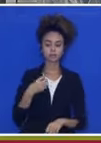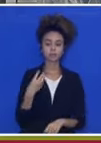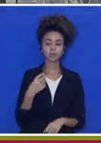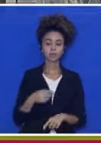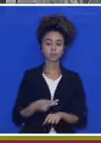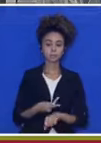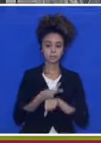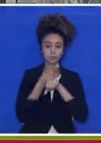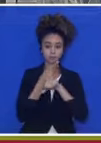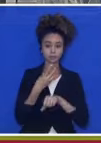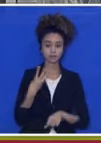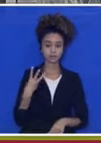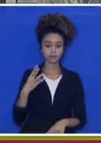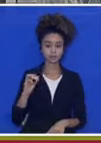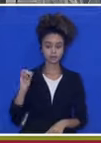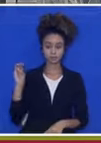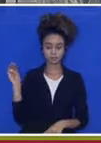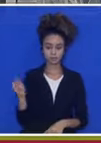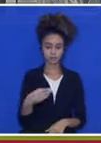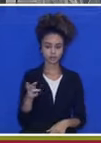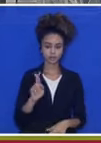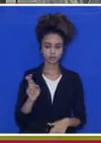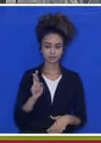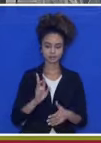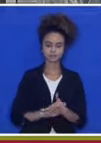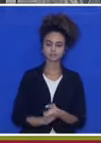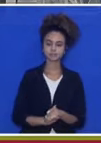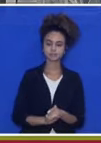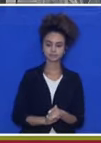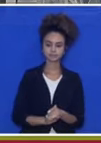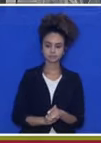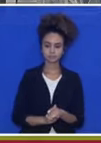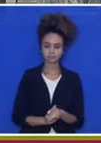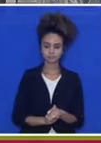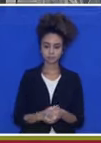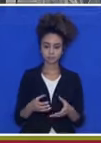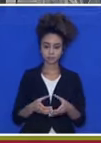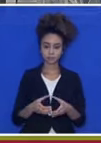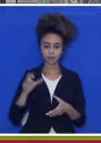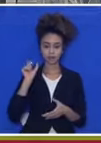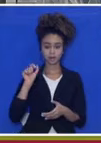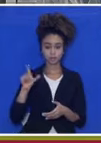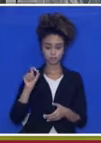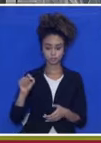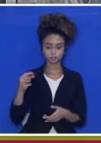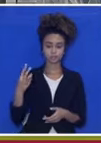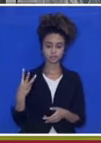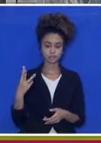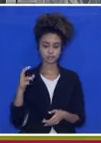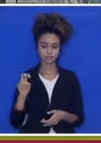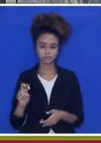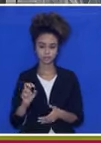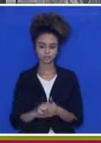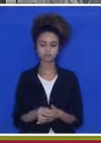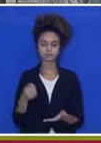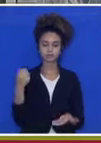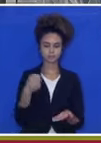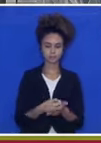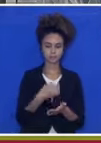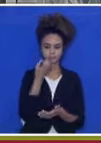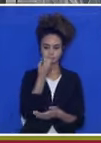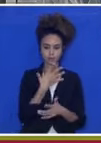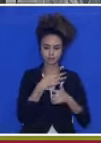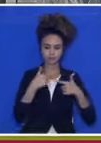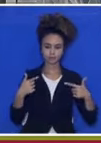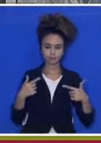R$ 30 milhões. Bola azul, número 35. Azul 35. Aposte e boa sorte. Na dupla de